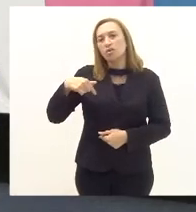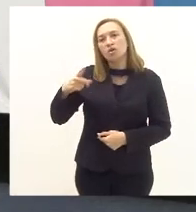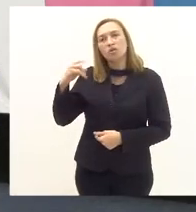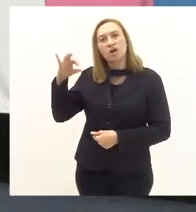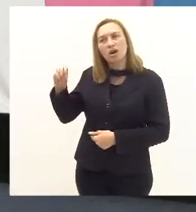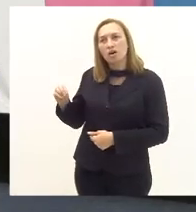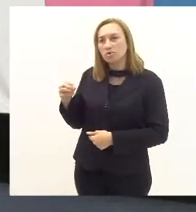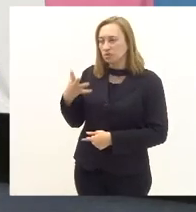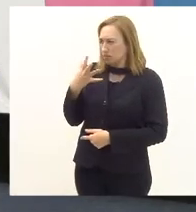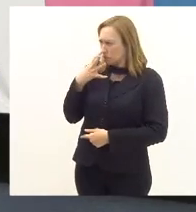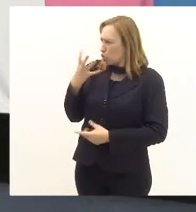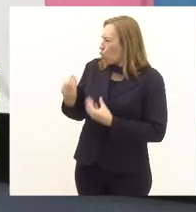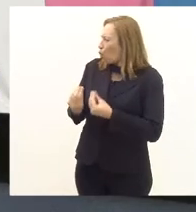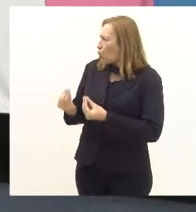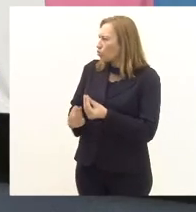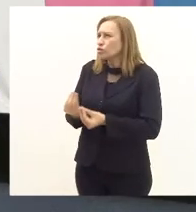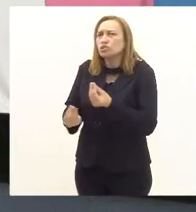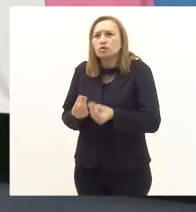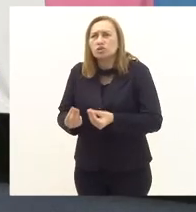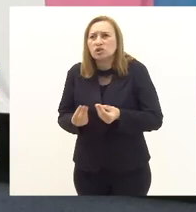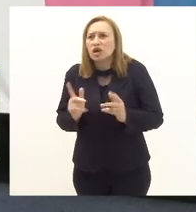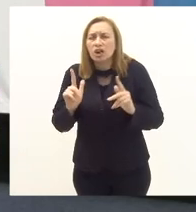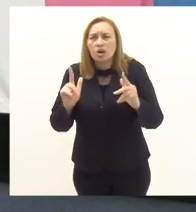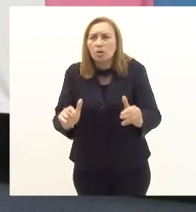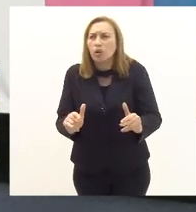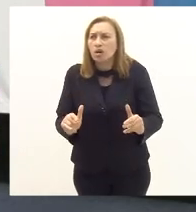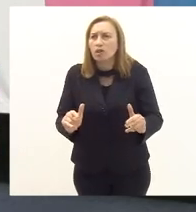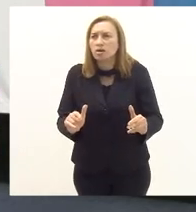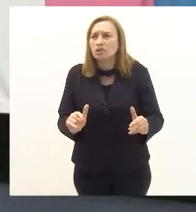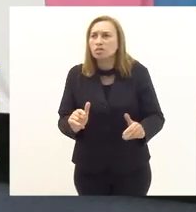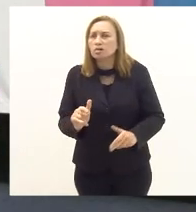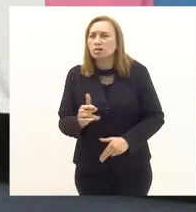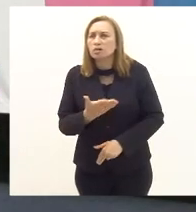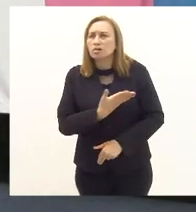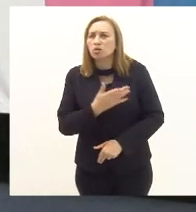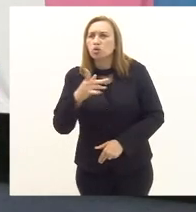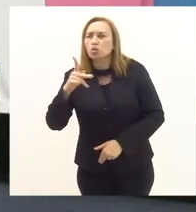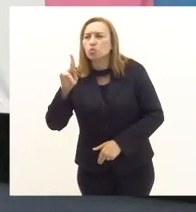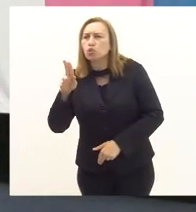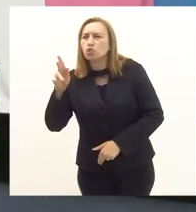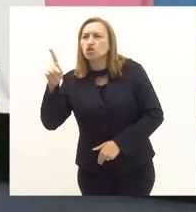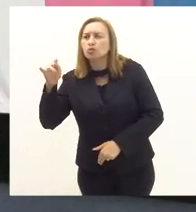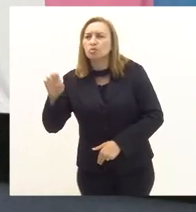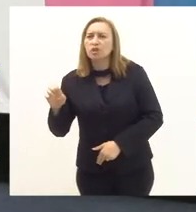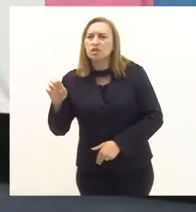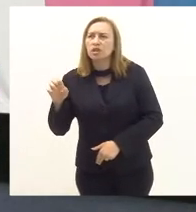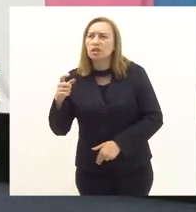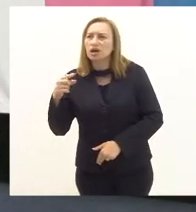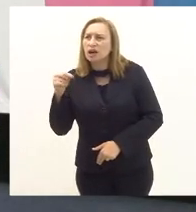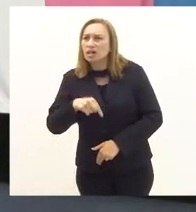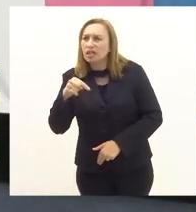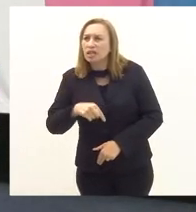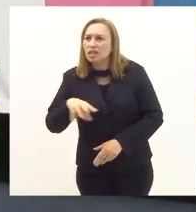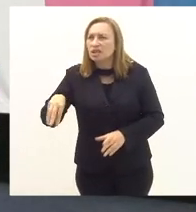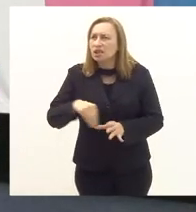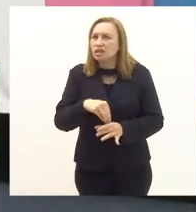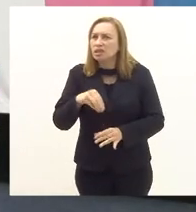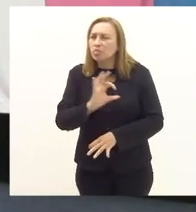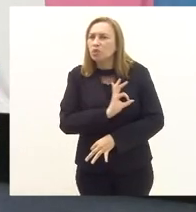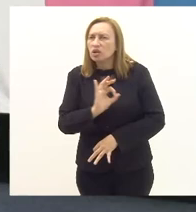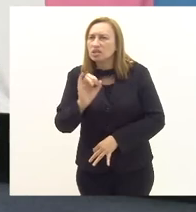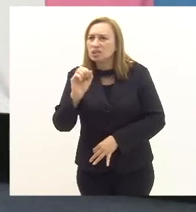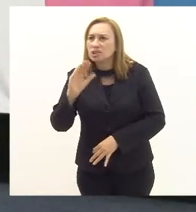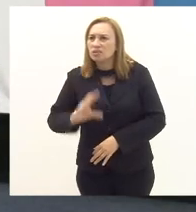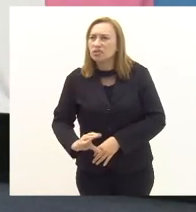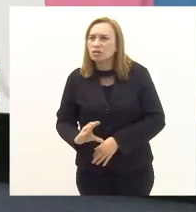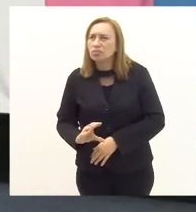ficamos assim, mas como é que é possível? É a mesma Tem coisa... Tem alguém do ISP aqui? Porque agora o ISP está dentro da Polícia Civil, né? Pois porque é agora